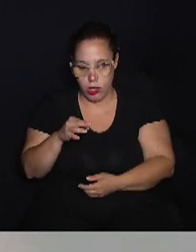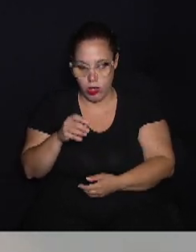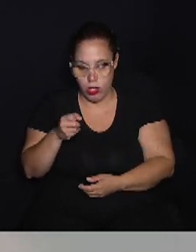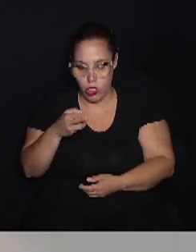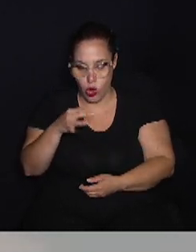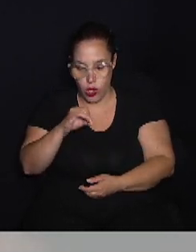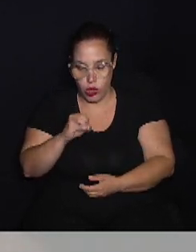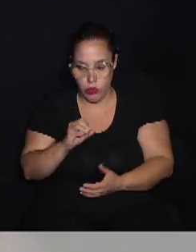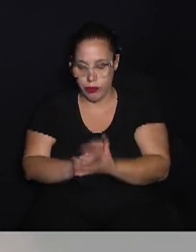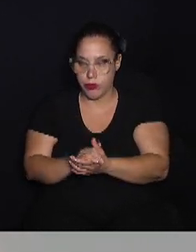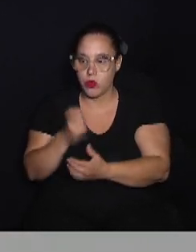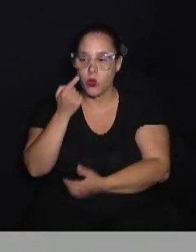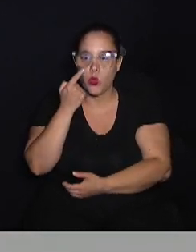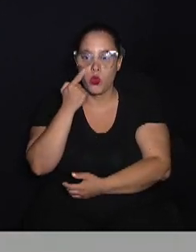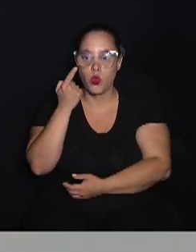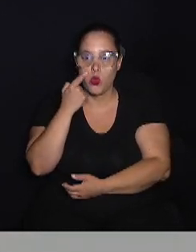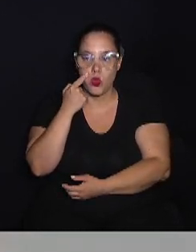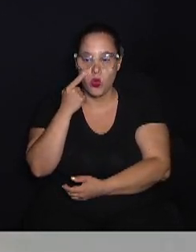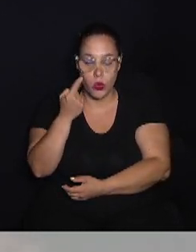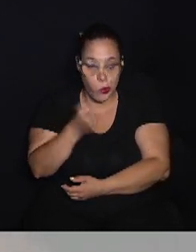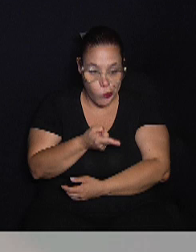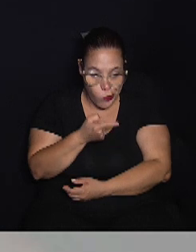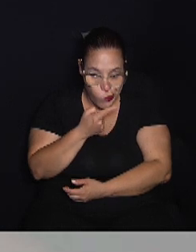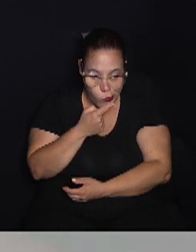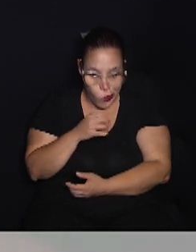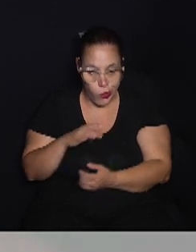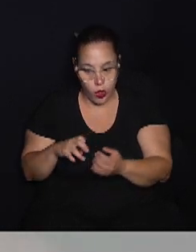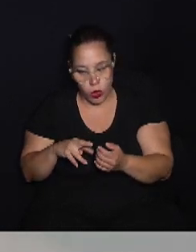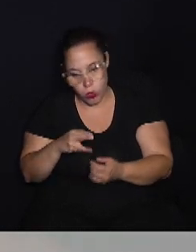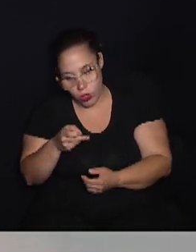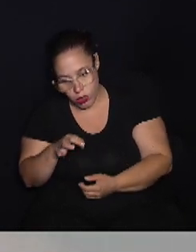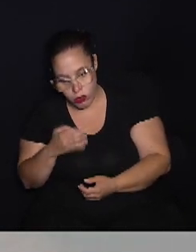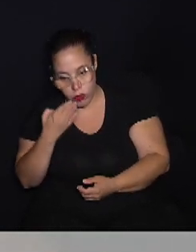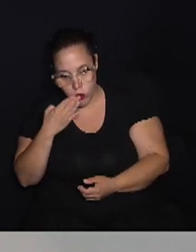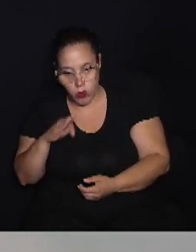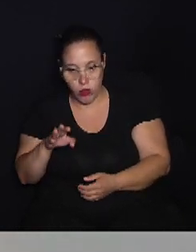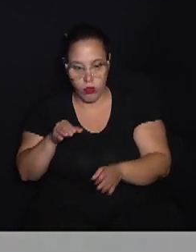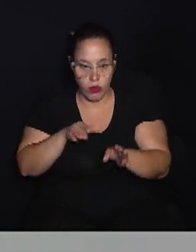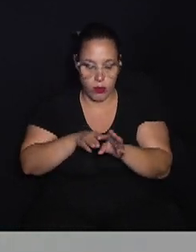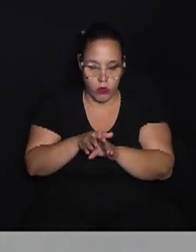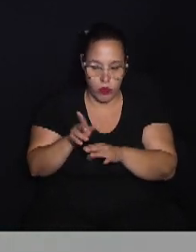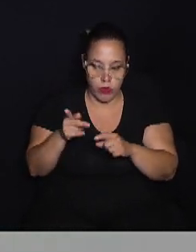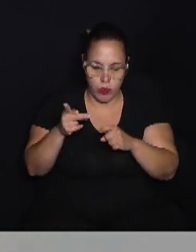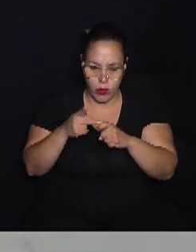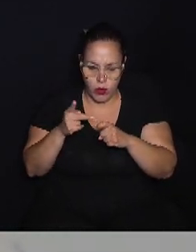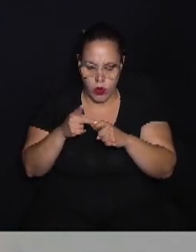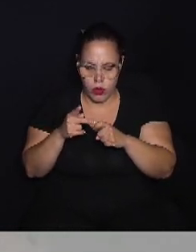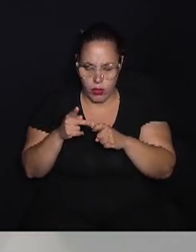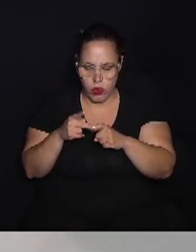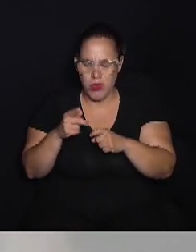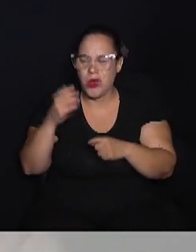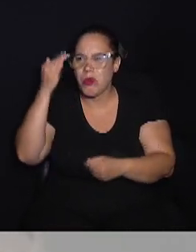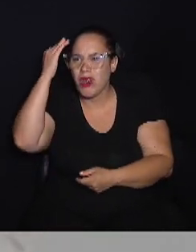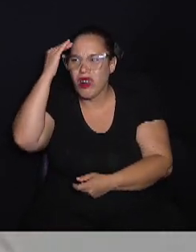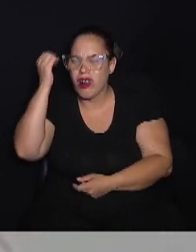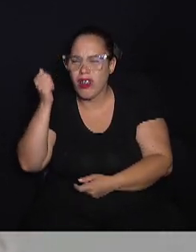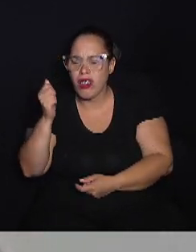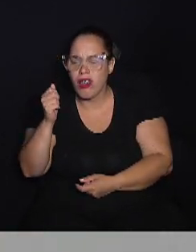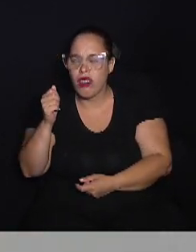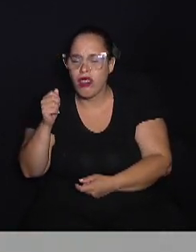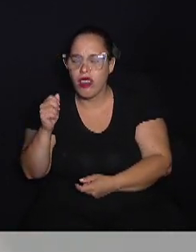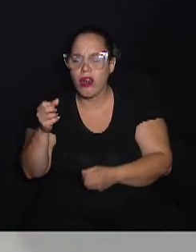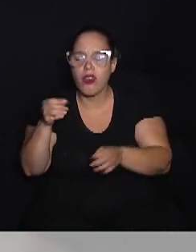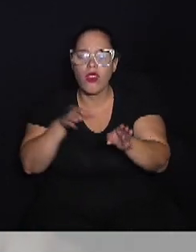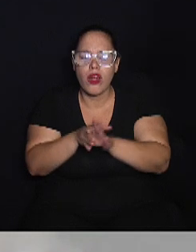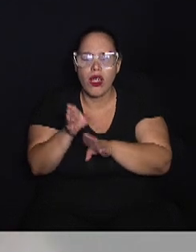então é ficar de olho ali mesmo na composição pedir conselho ao pediatra falar olha eu tô pensando Qual o desodorante que você